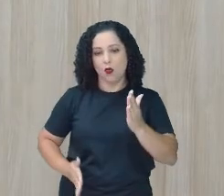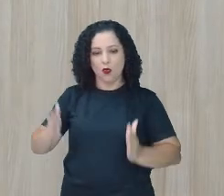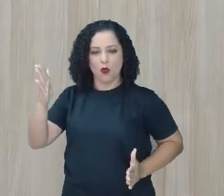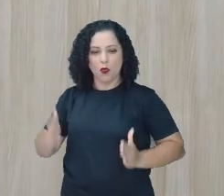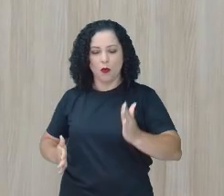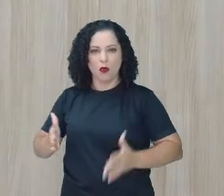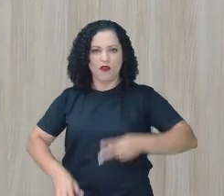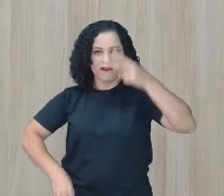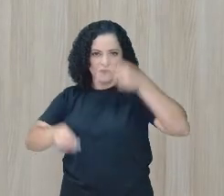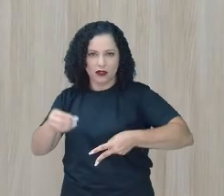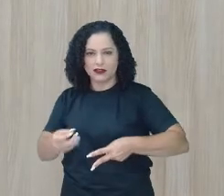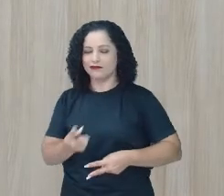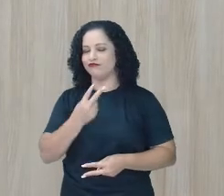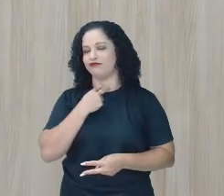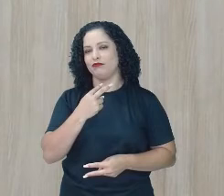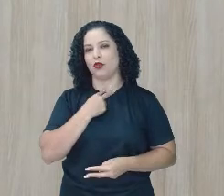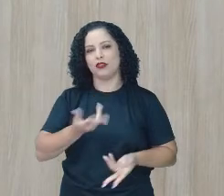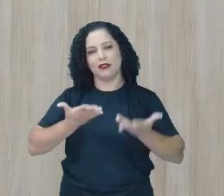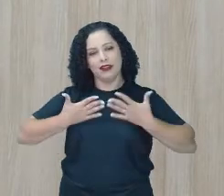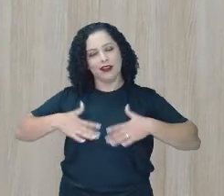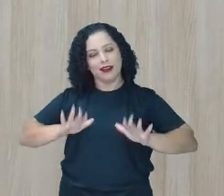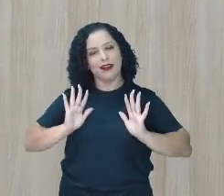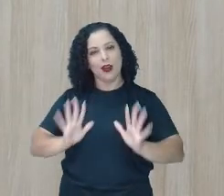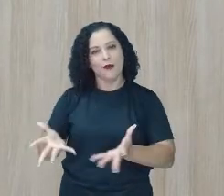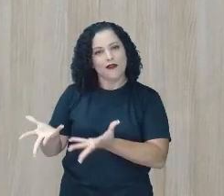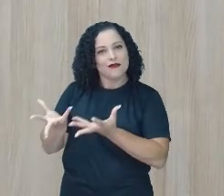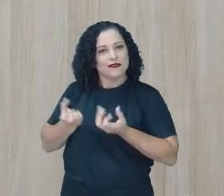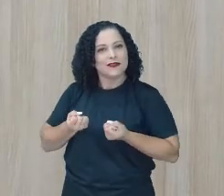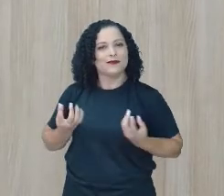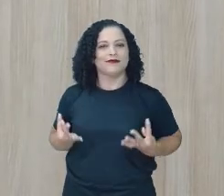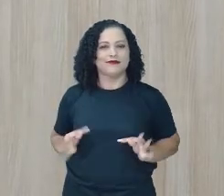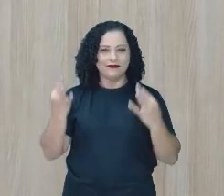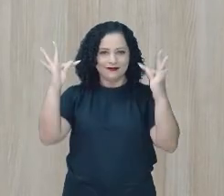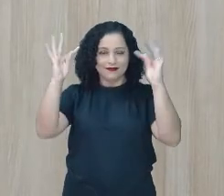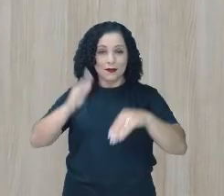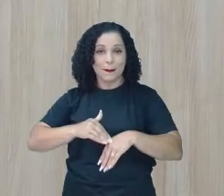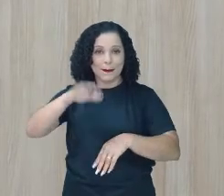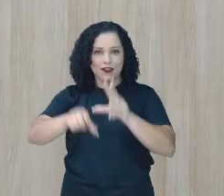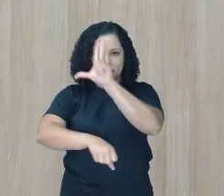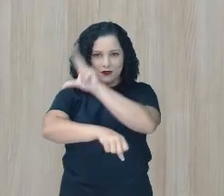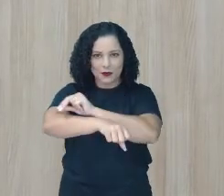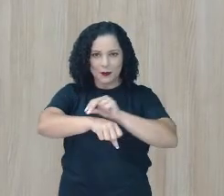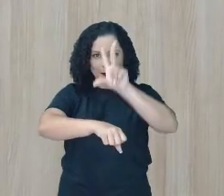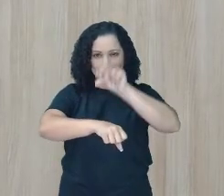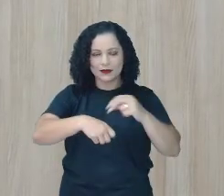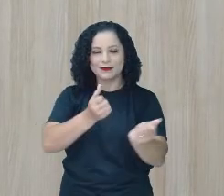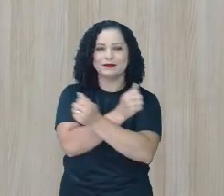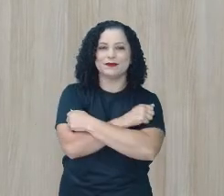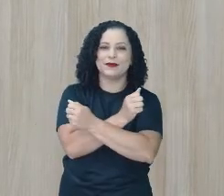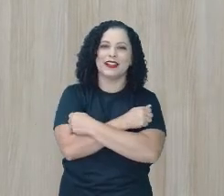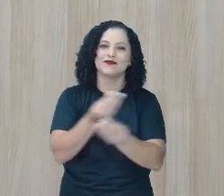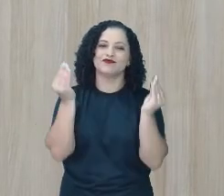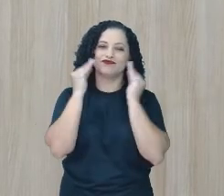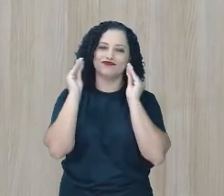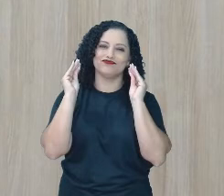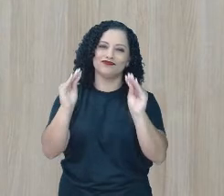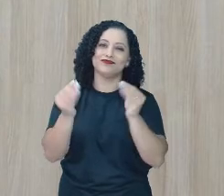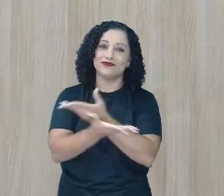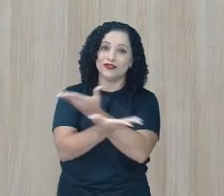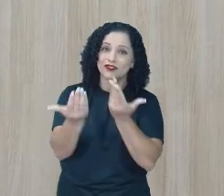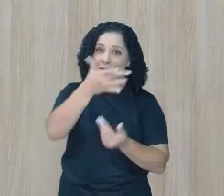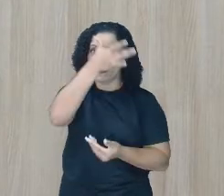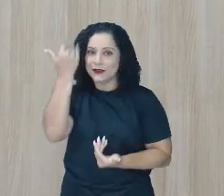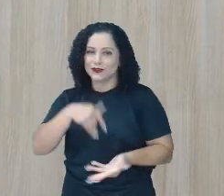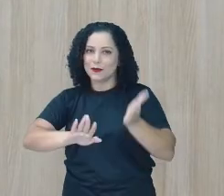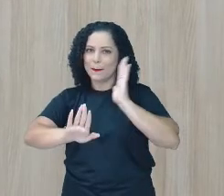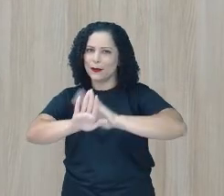ser violento com a gente. Então, vamos acolher a ideia da robótica cada vez mais. Um abraço, um cheiro especial para a galera da produção,